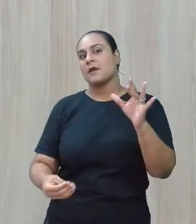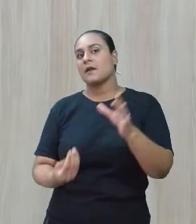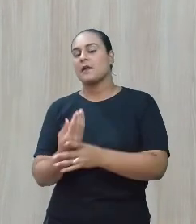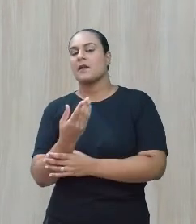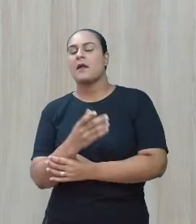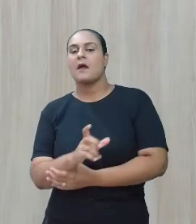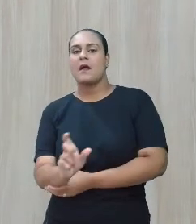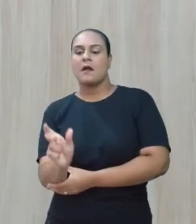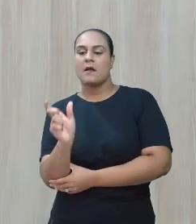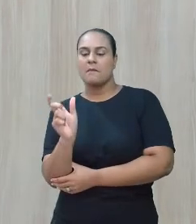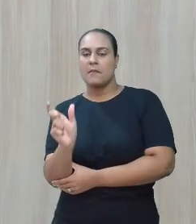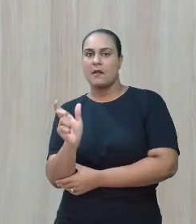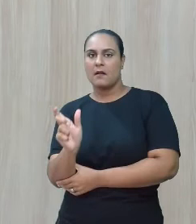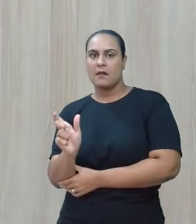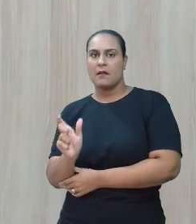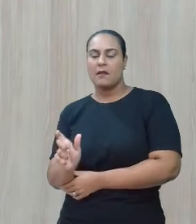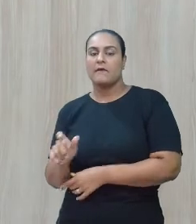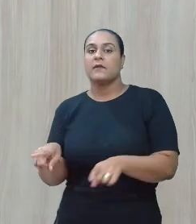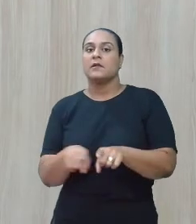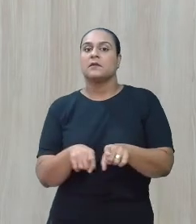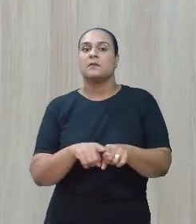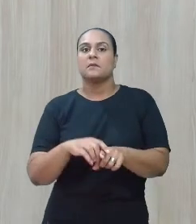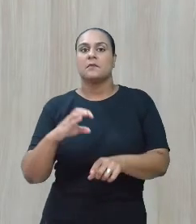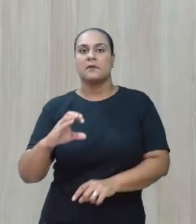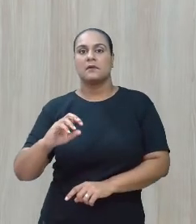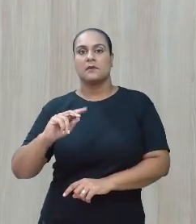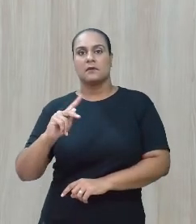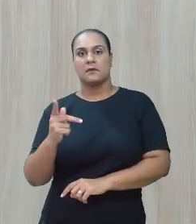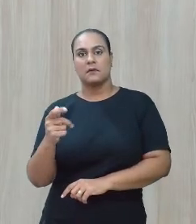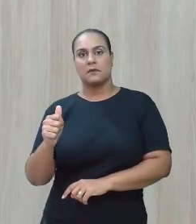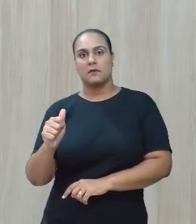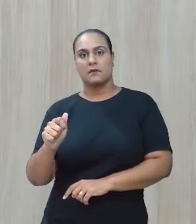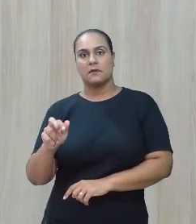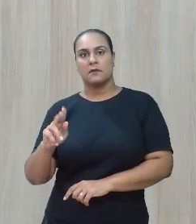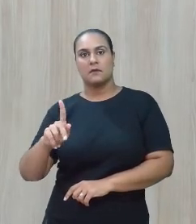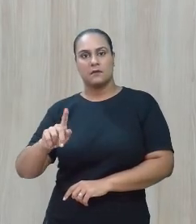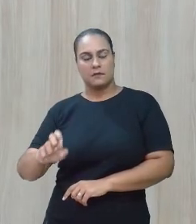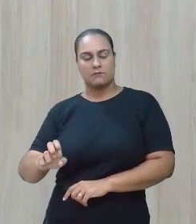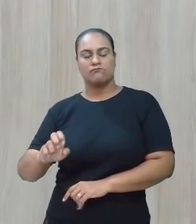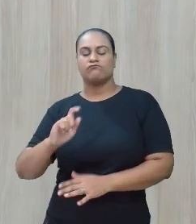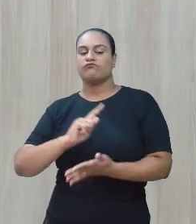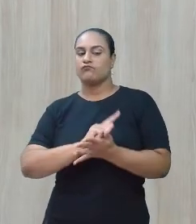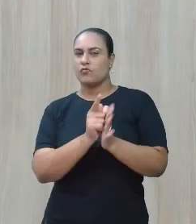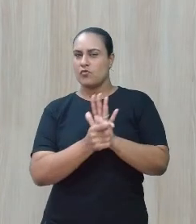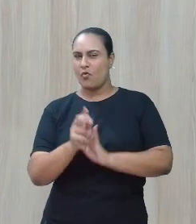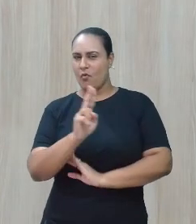criação de charges, né? Utilize esse gênero, ele é muito legal.